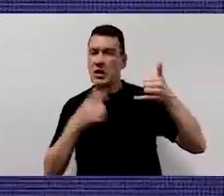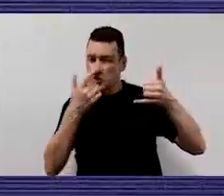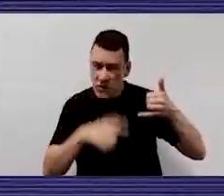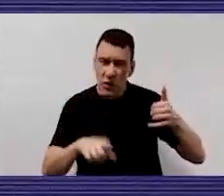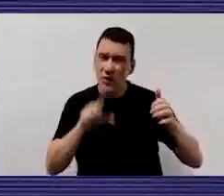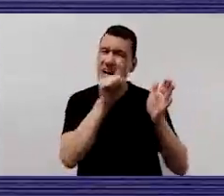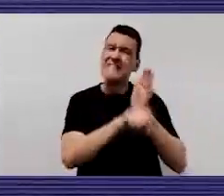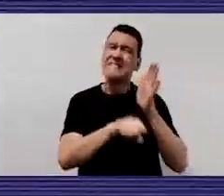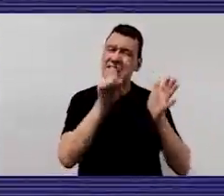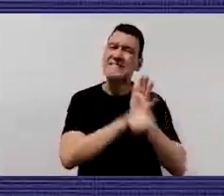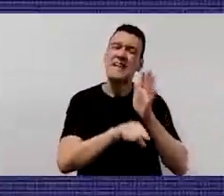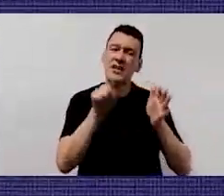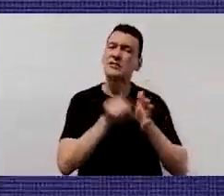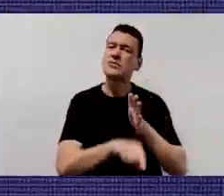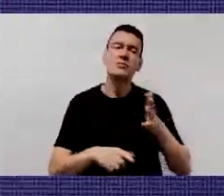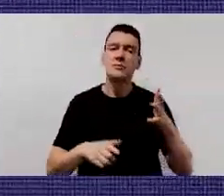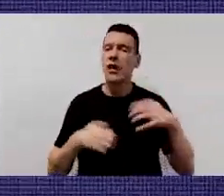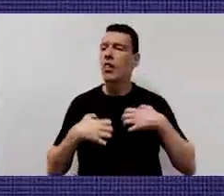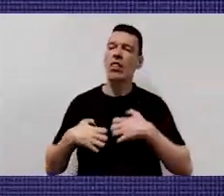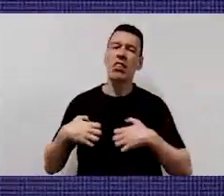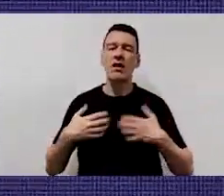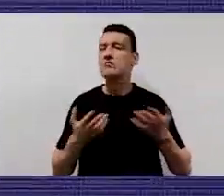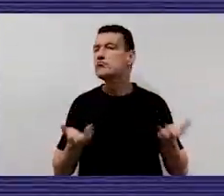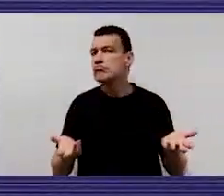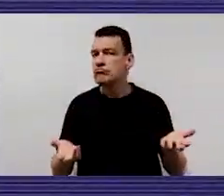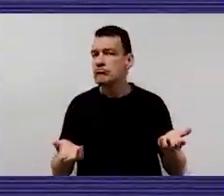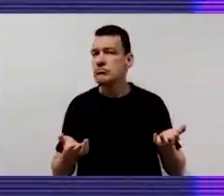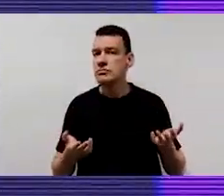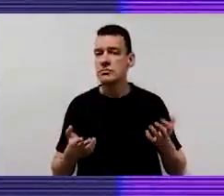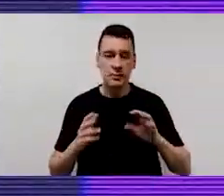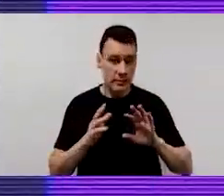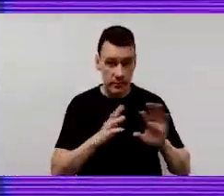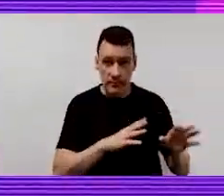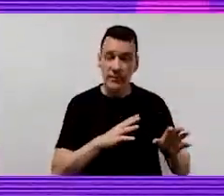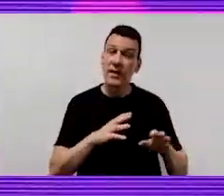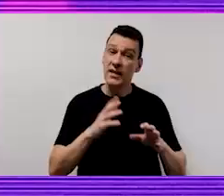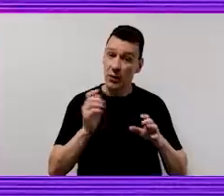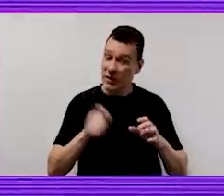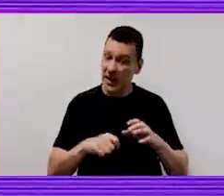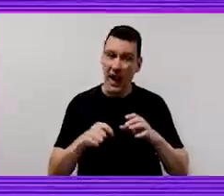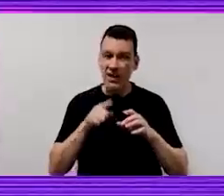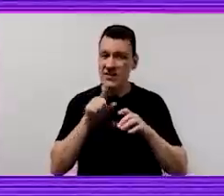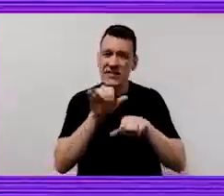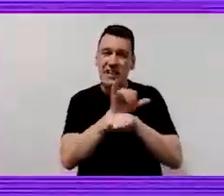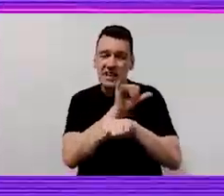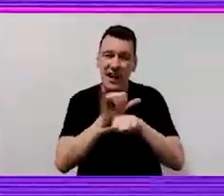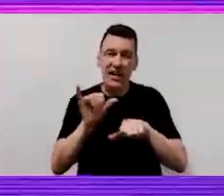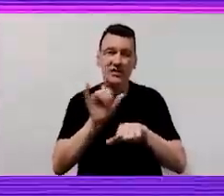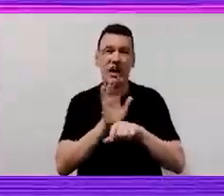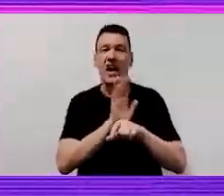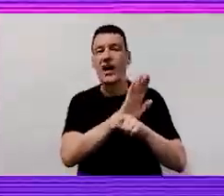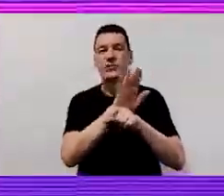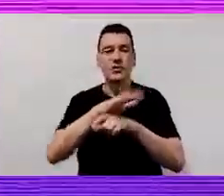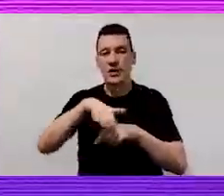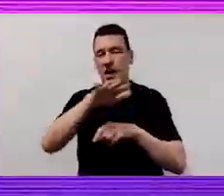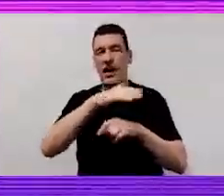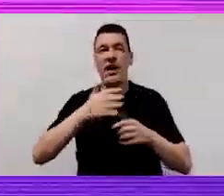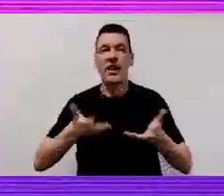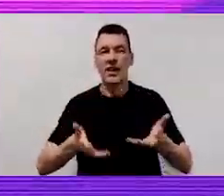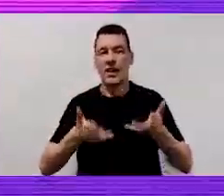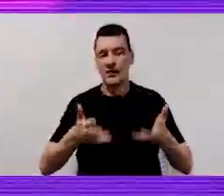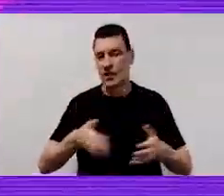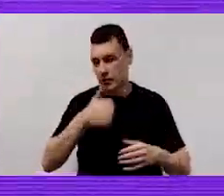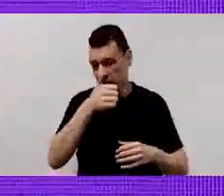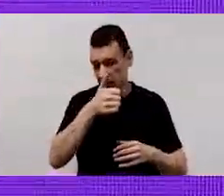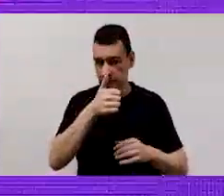incluir fricção? Então, essas são algumas das abordagens. Legal. Olhei algo que você sabe, quem você